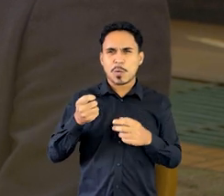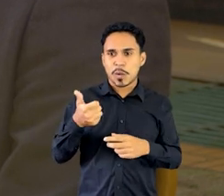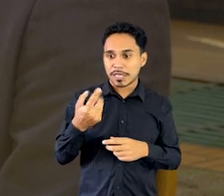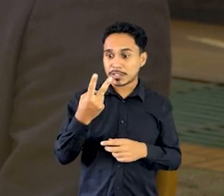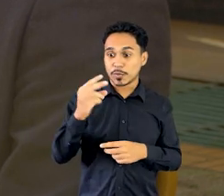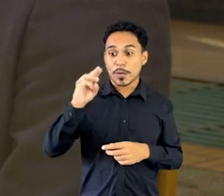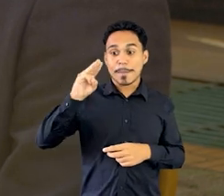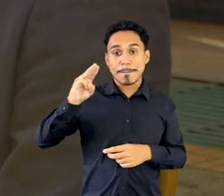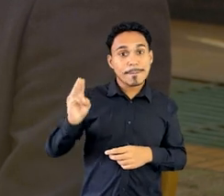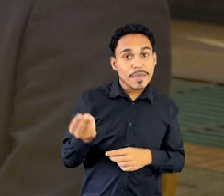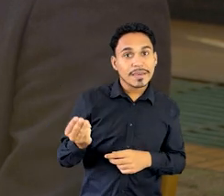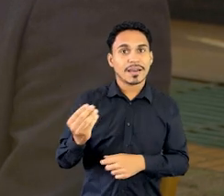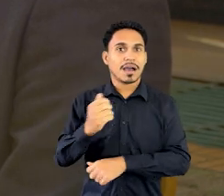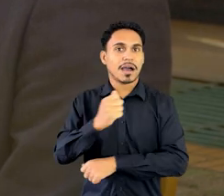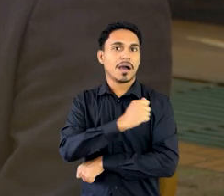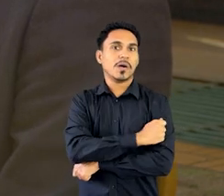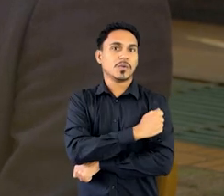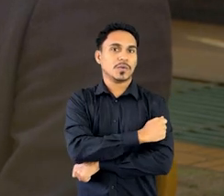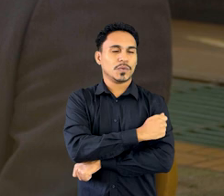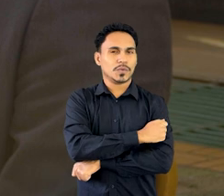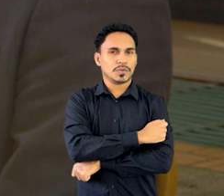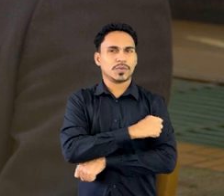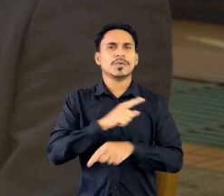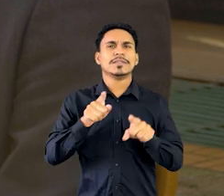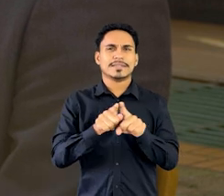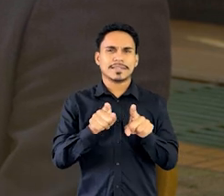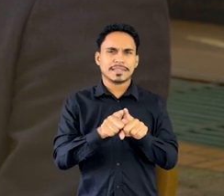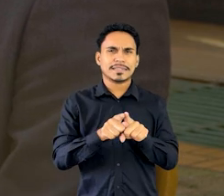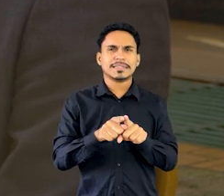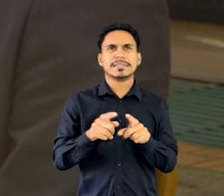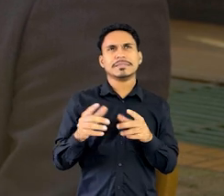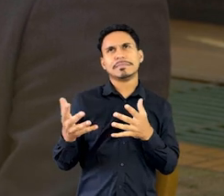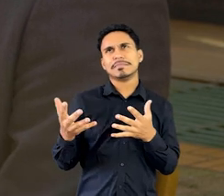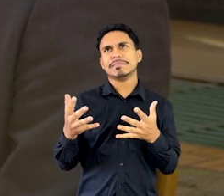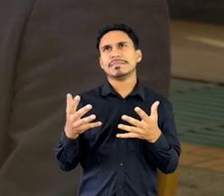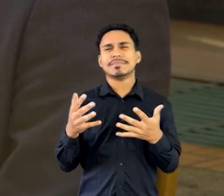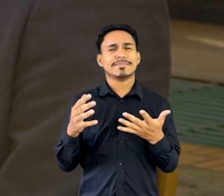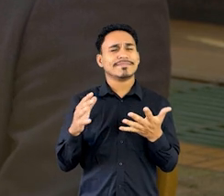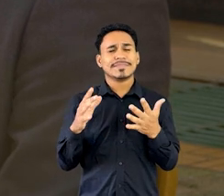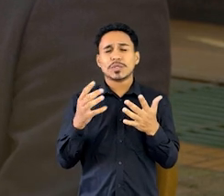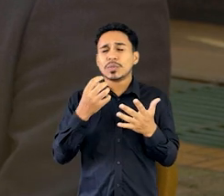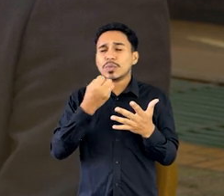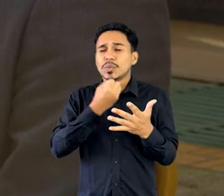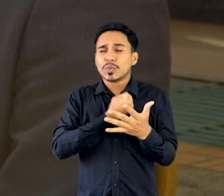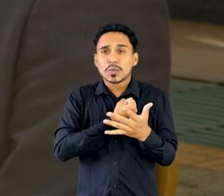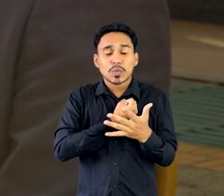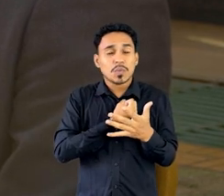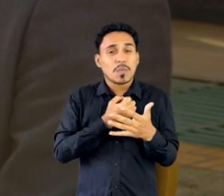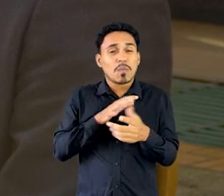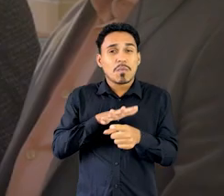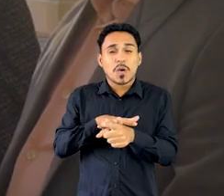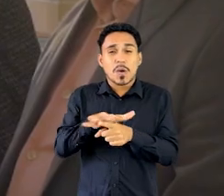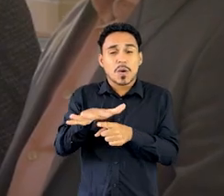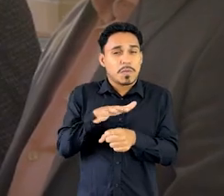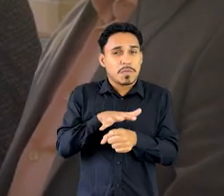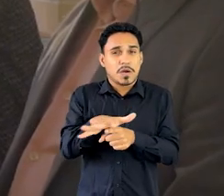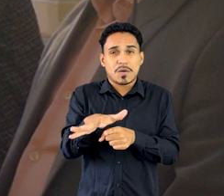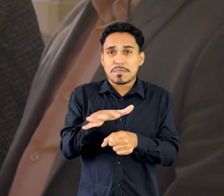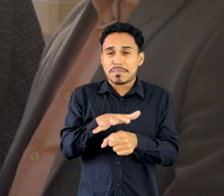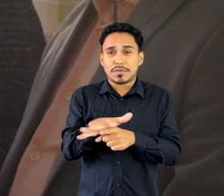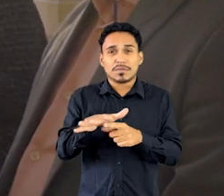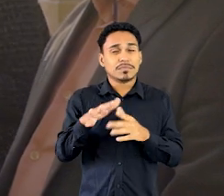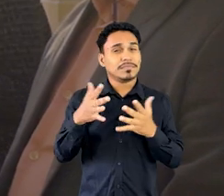atender quase 2 milhões de alunos a gente tem mais de 80.000 servidores são números muito expressivos são muito